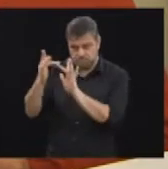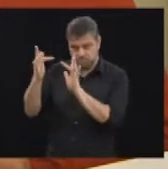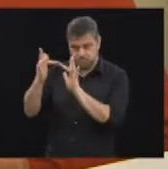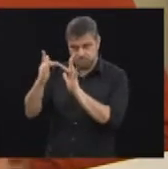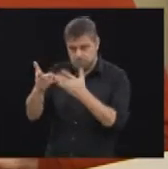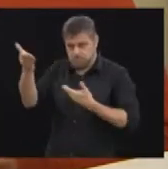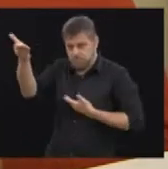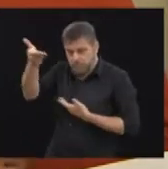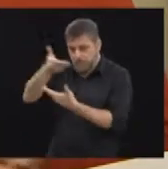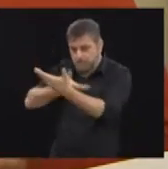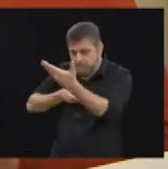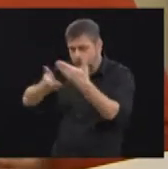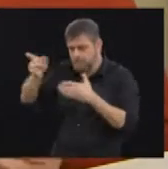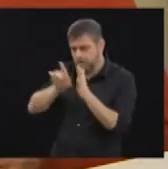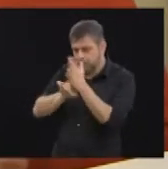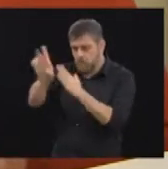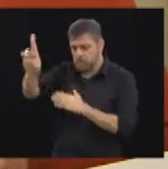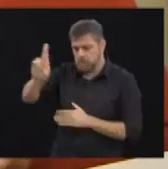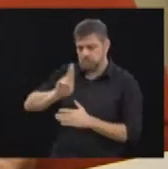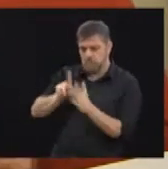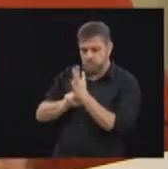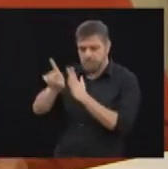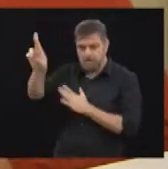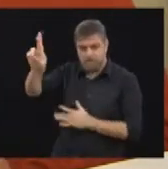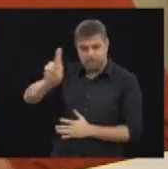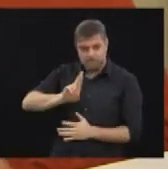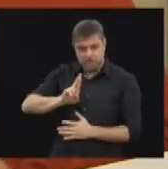rede e comecei a compartilhar com ele algumas